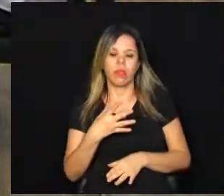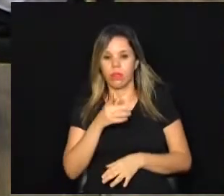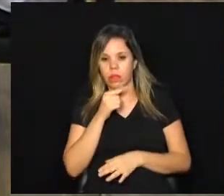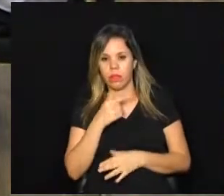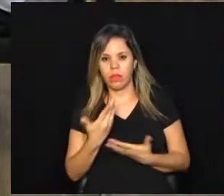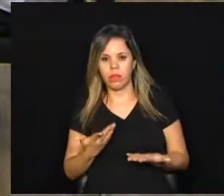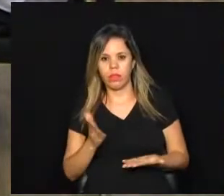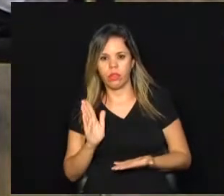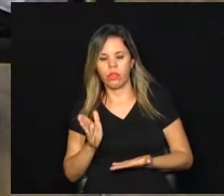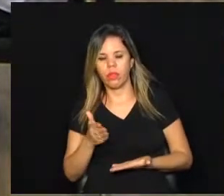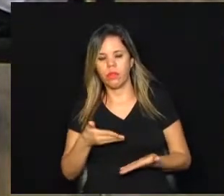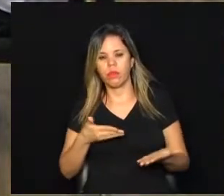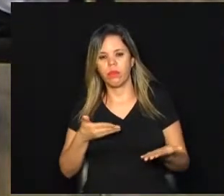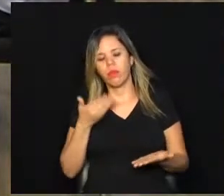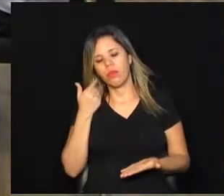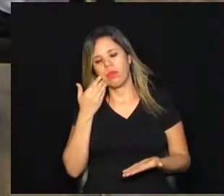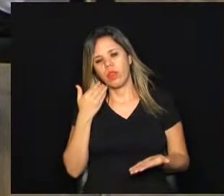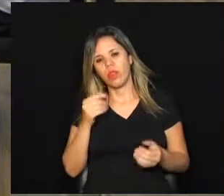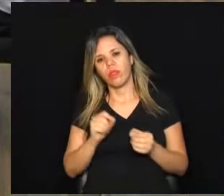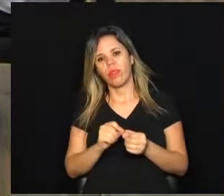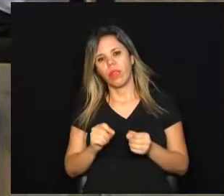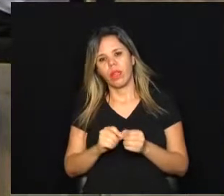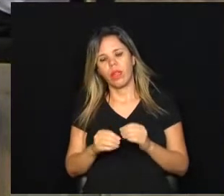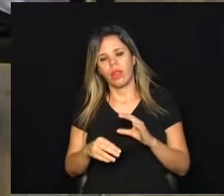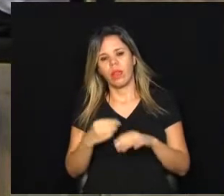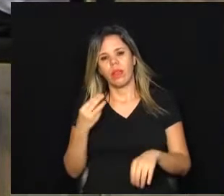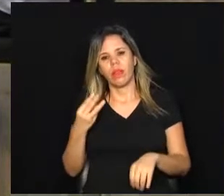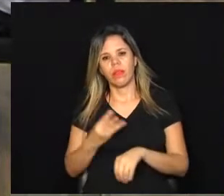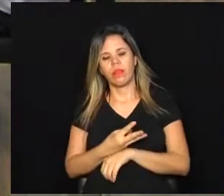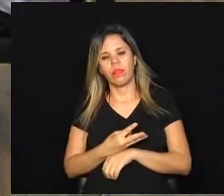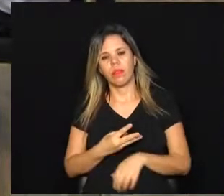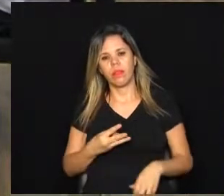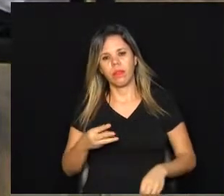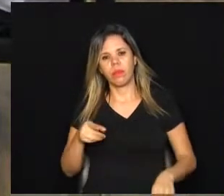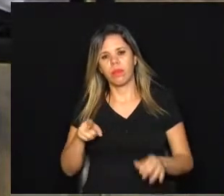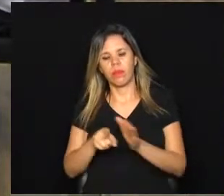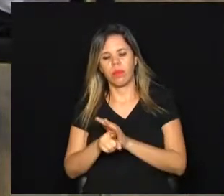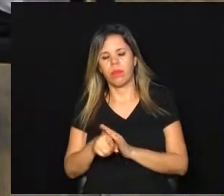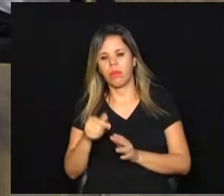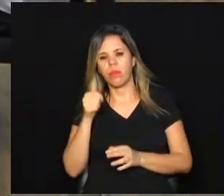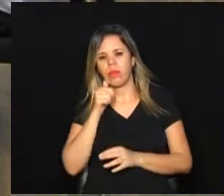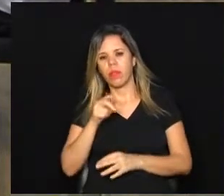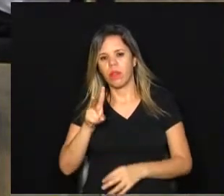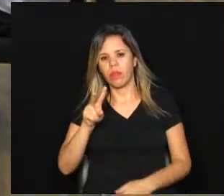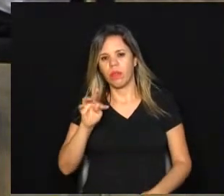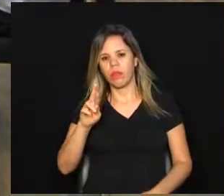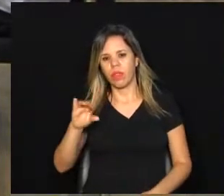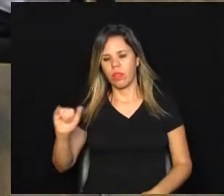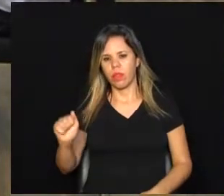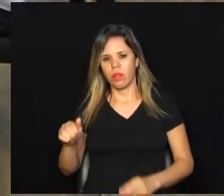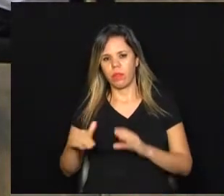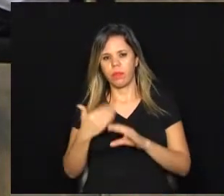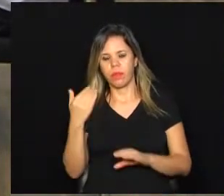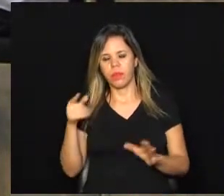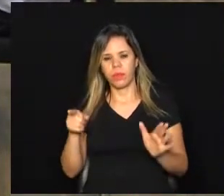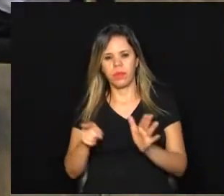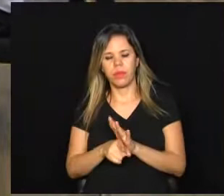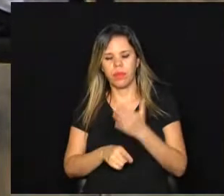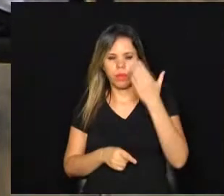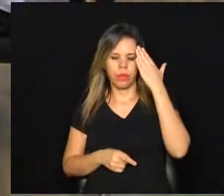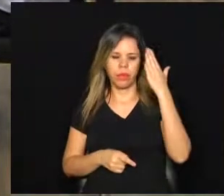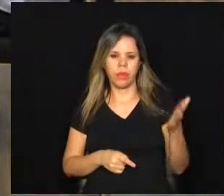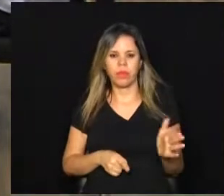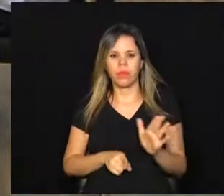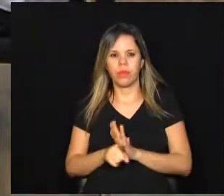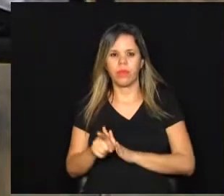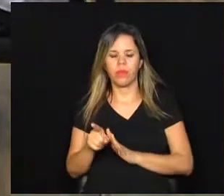eu já aproveito para fazer, a gente recebeu pelo WhatsApp a pergunta da Vitória do Cambuí, muito obrigado pela mensagem. Ela pergunta mais ou